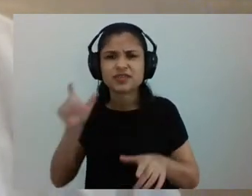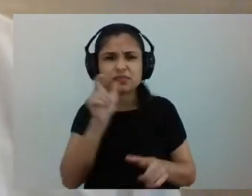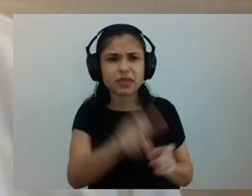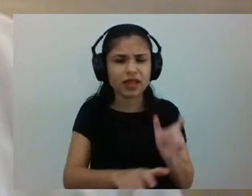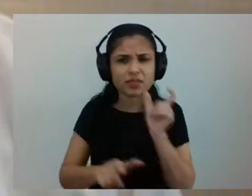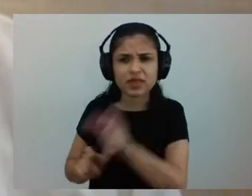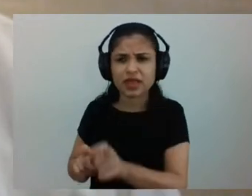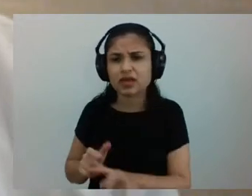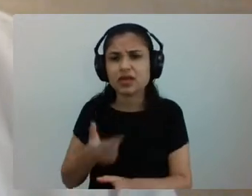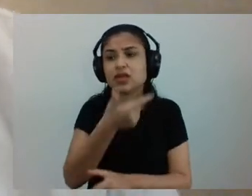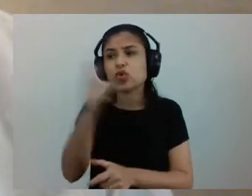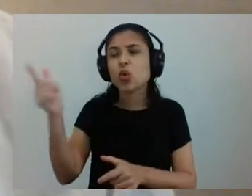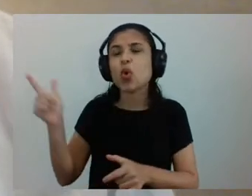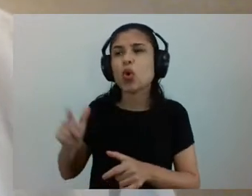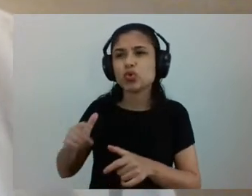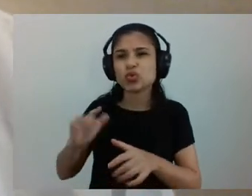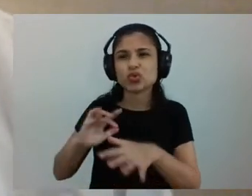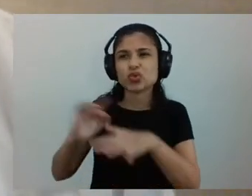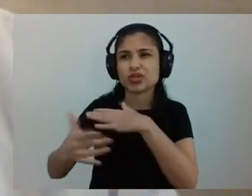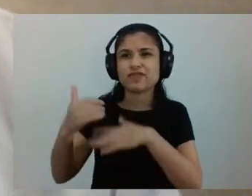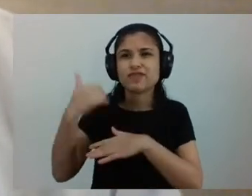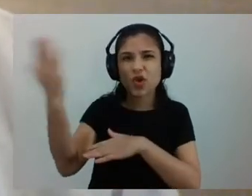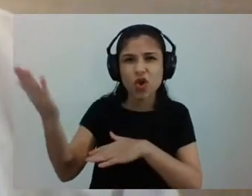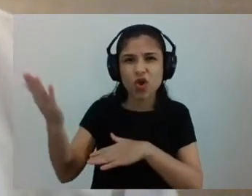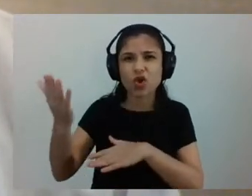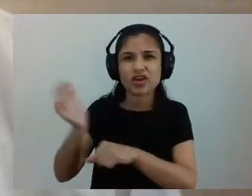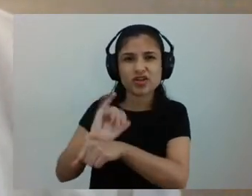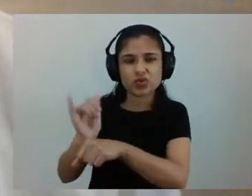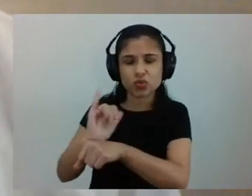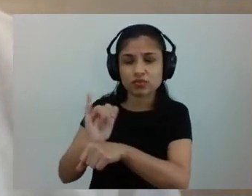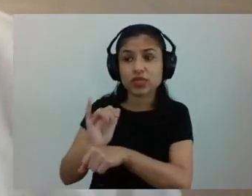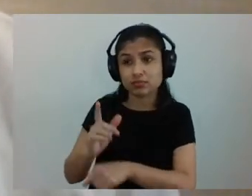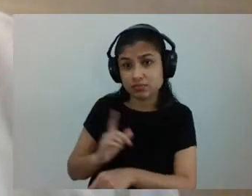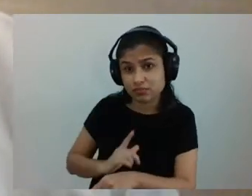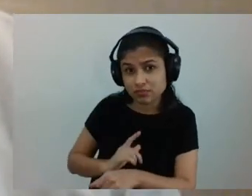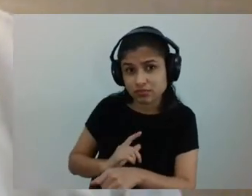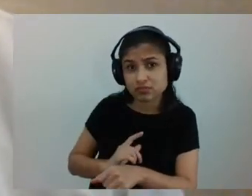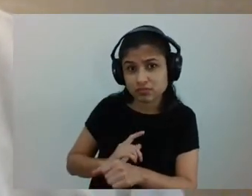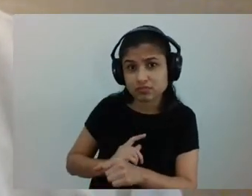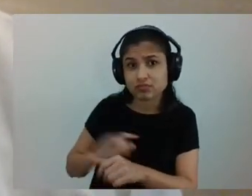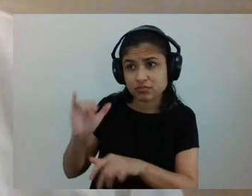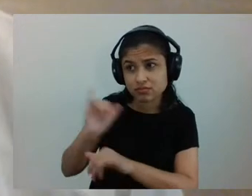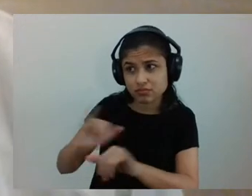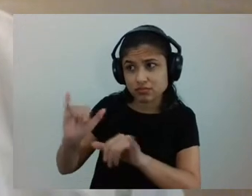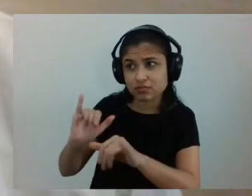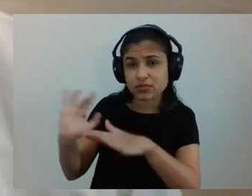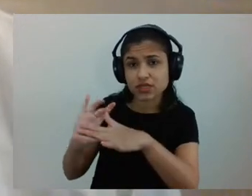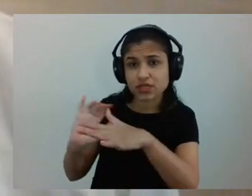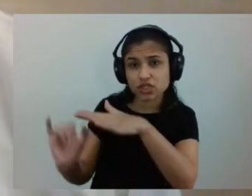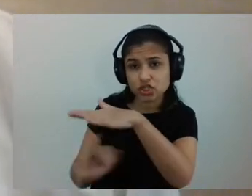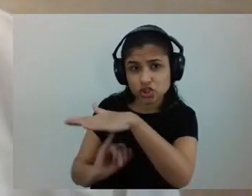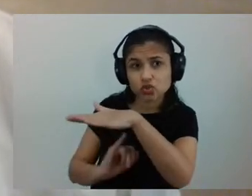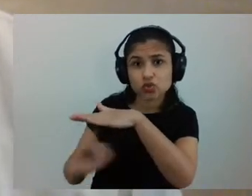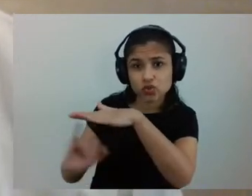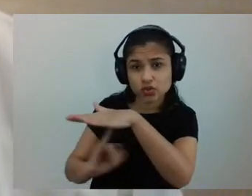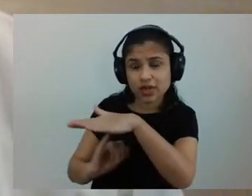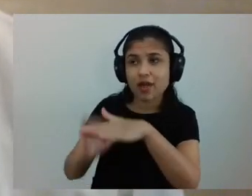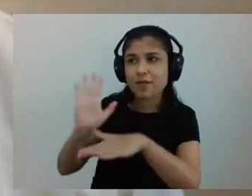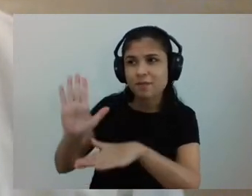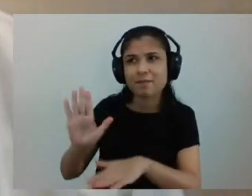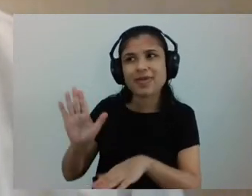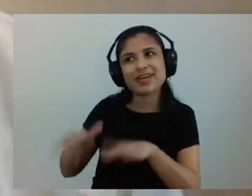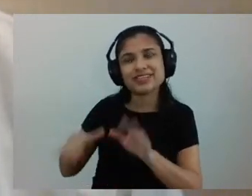outros canais, né, que embora sejam institucionais, né, me parece que estão sendo